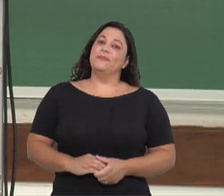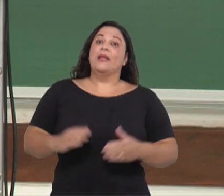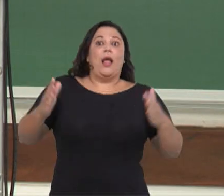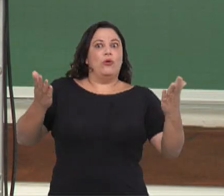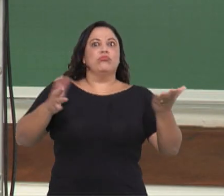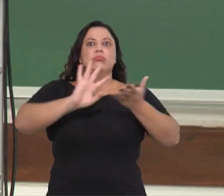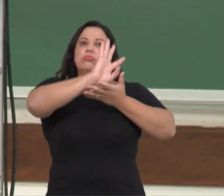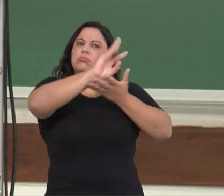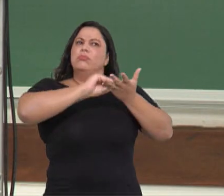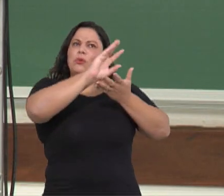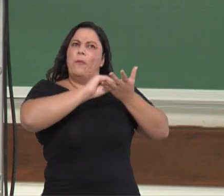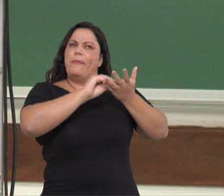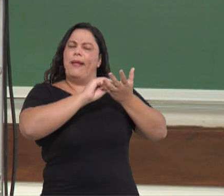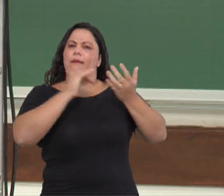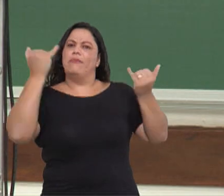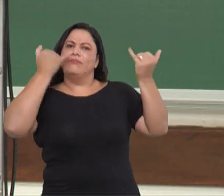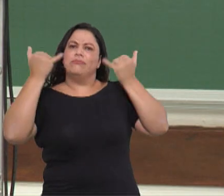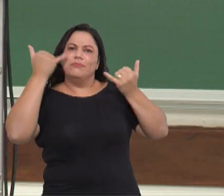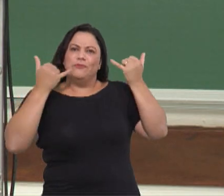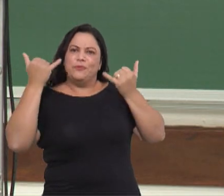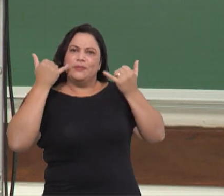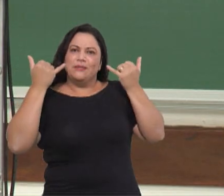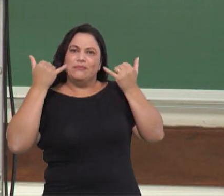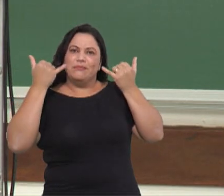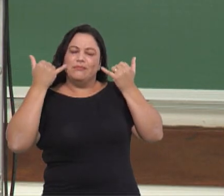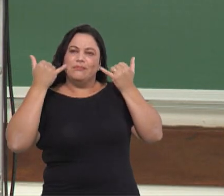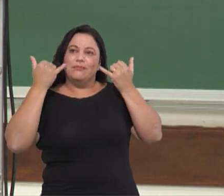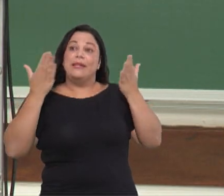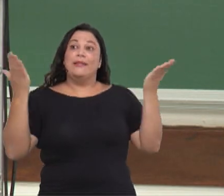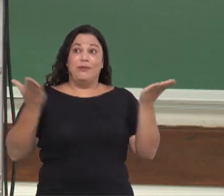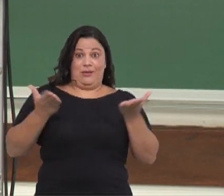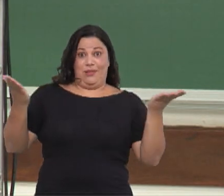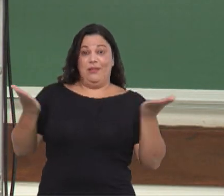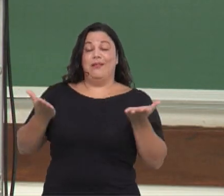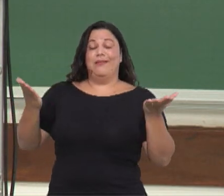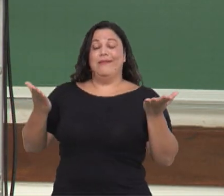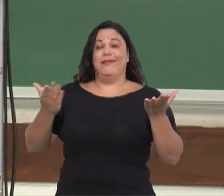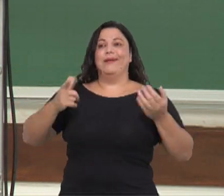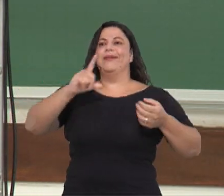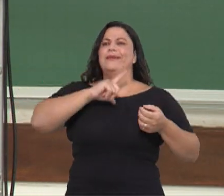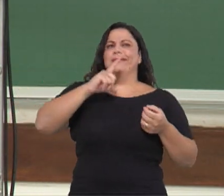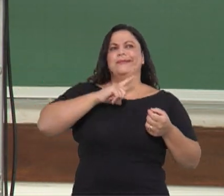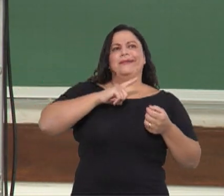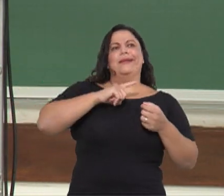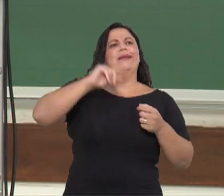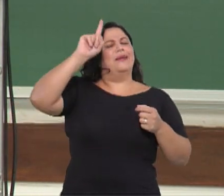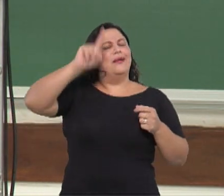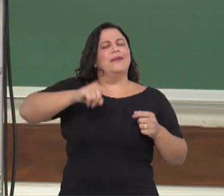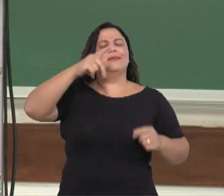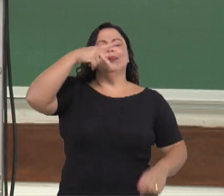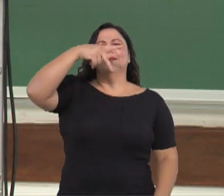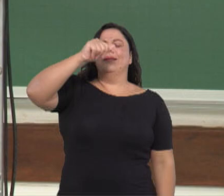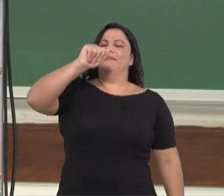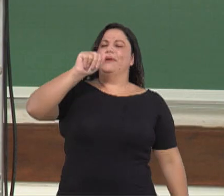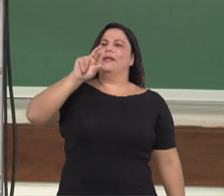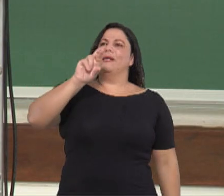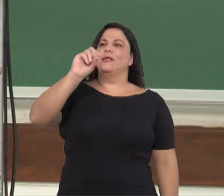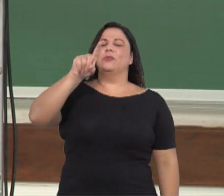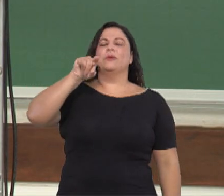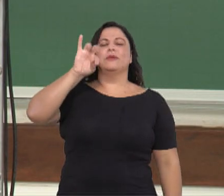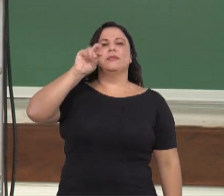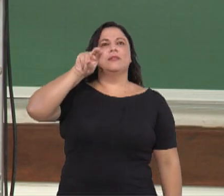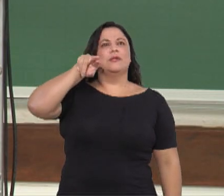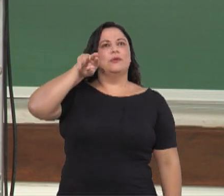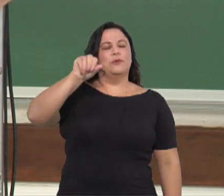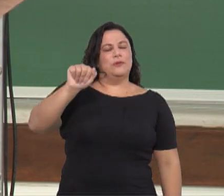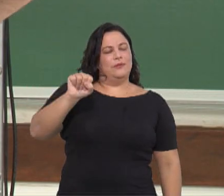Copiaram a informação, pessoal? Agora, nós temos assim, as paroxítonas, elas têm uma